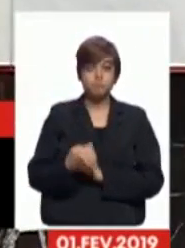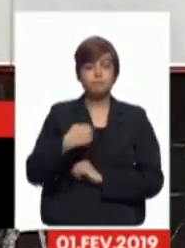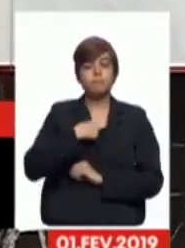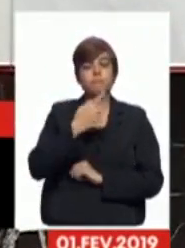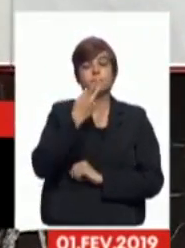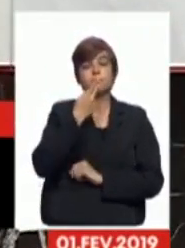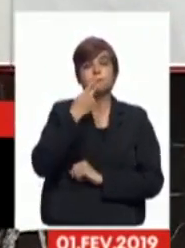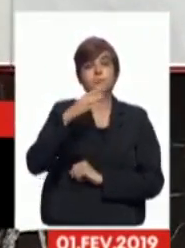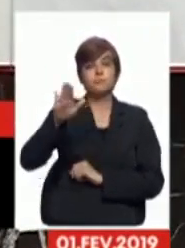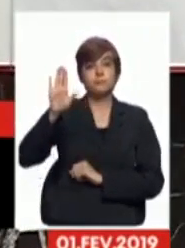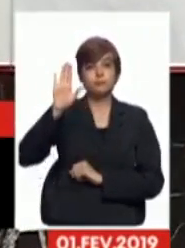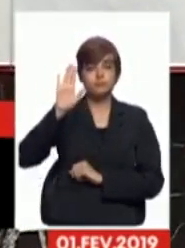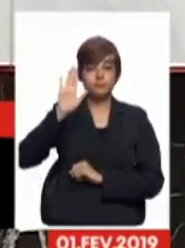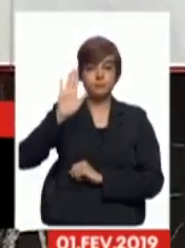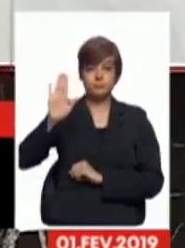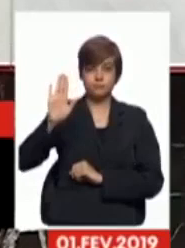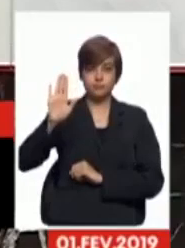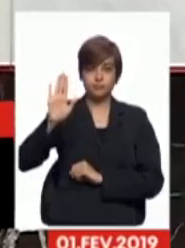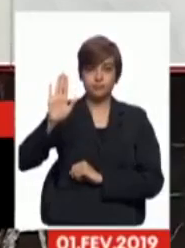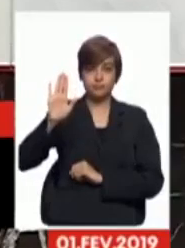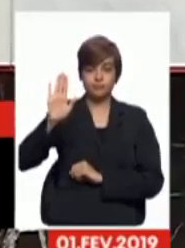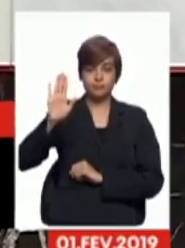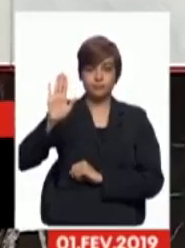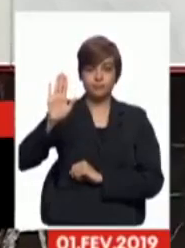Assim o prometo.